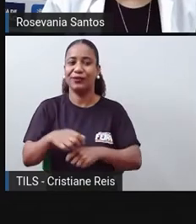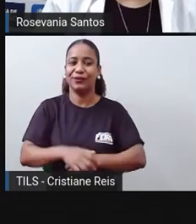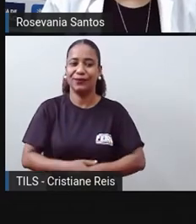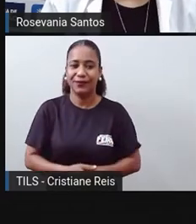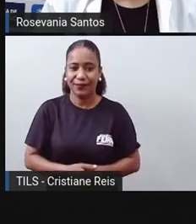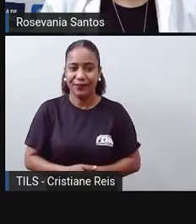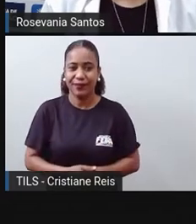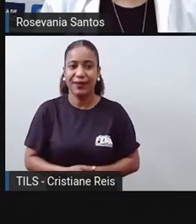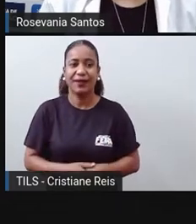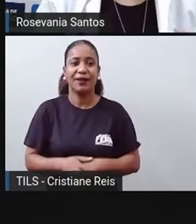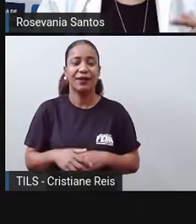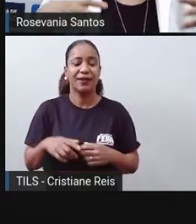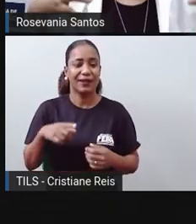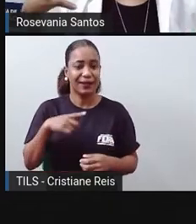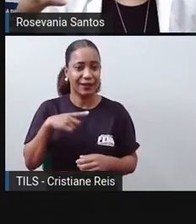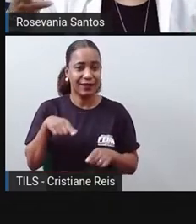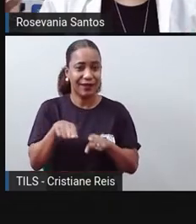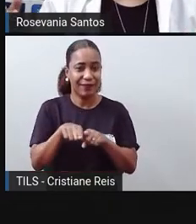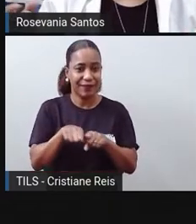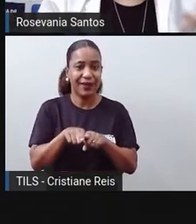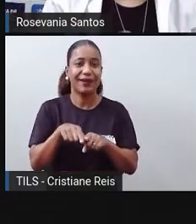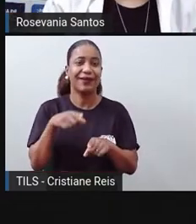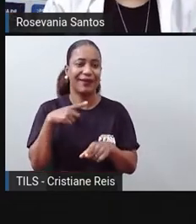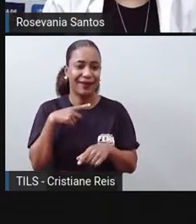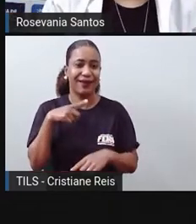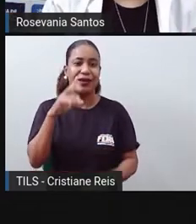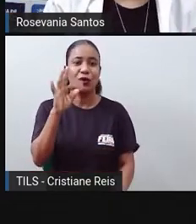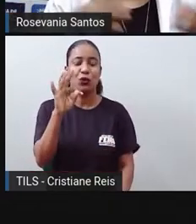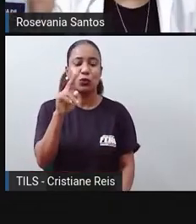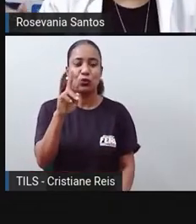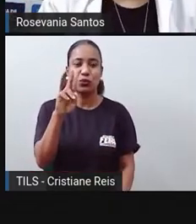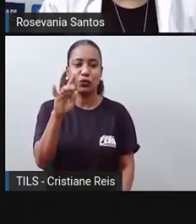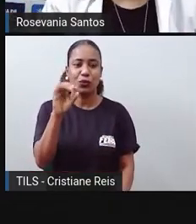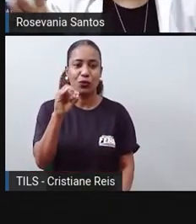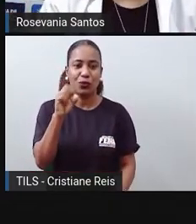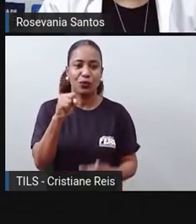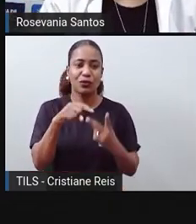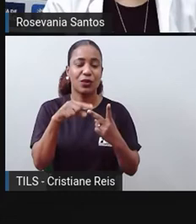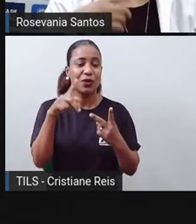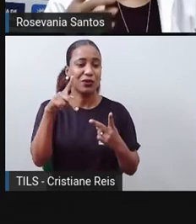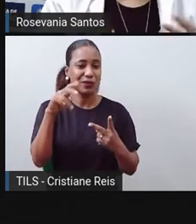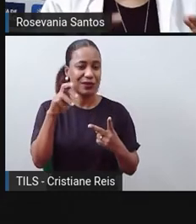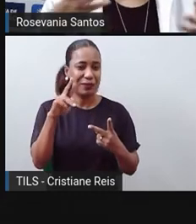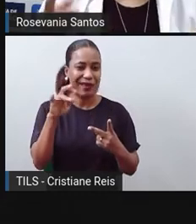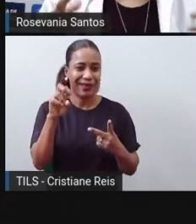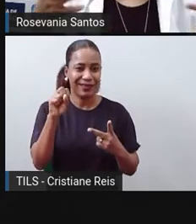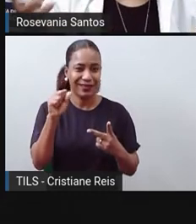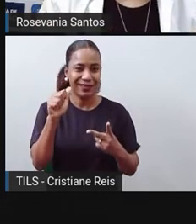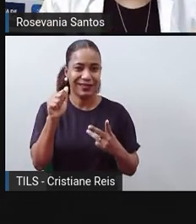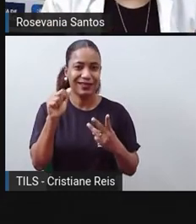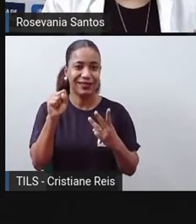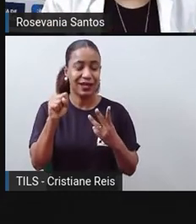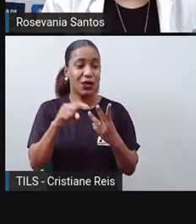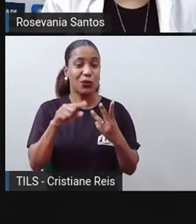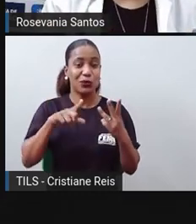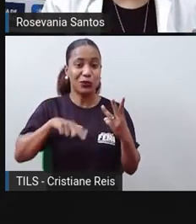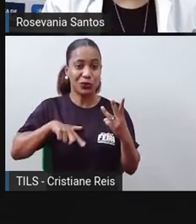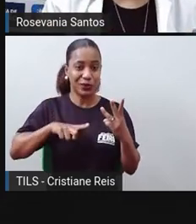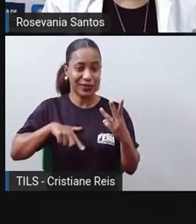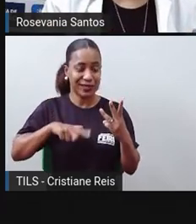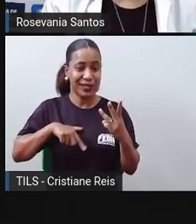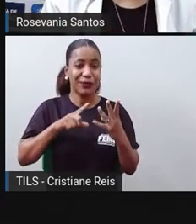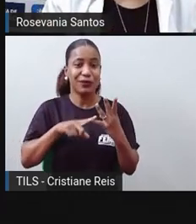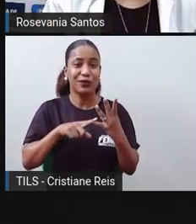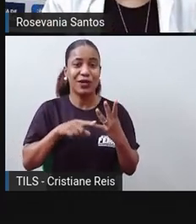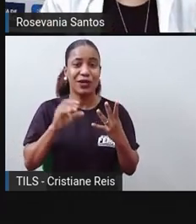persas, judeus e curdos. Se você observar, praticamente é o berço, bora dizer assim, das civilizações, principalmente, né, as civilizações